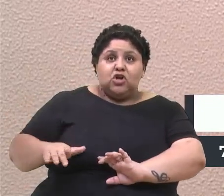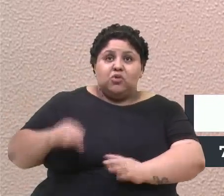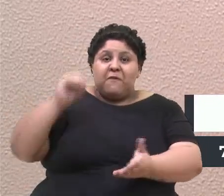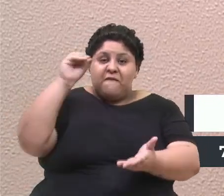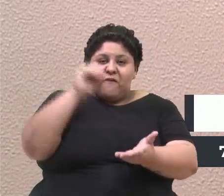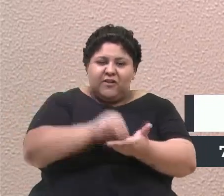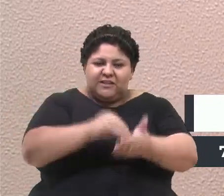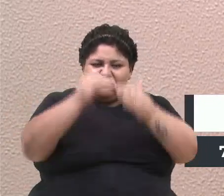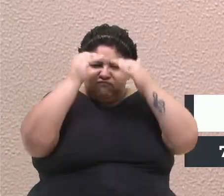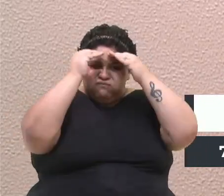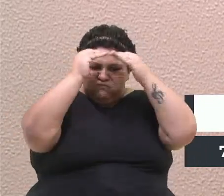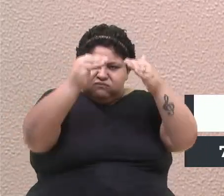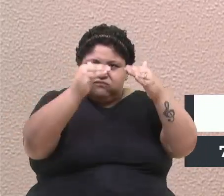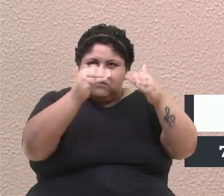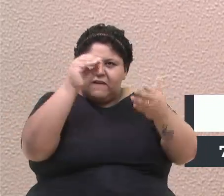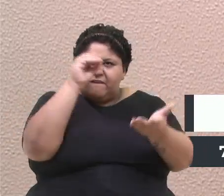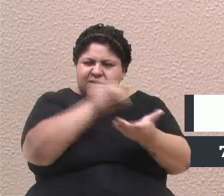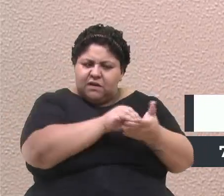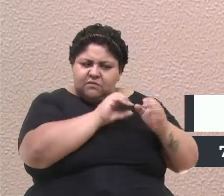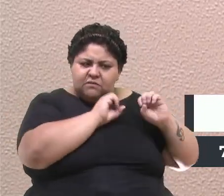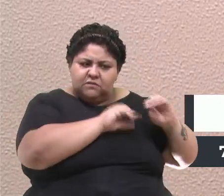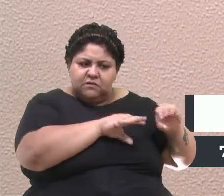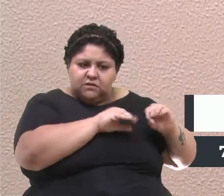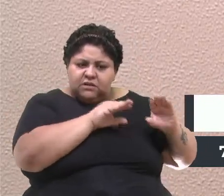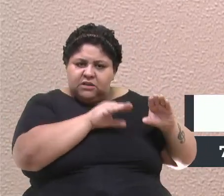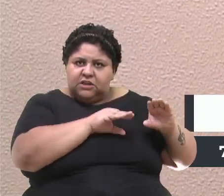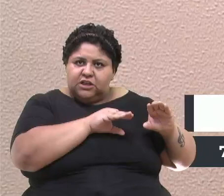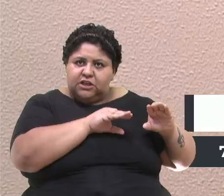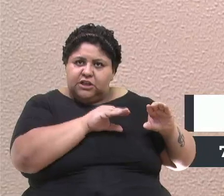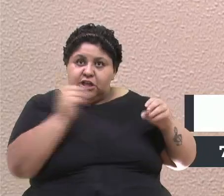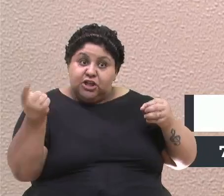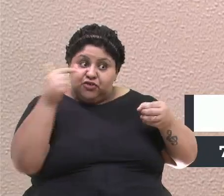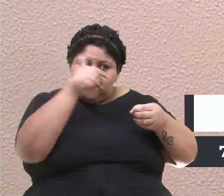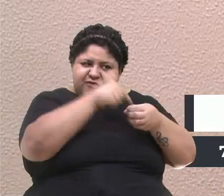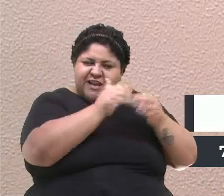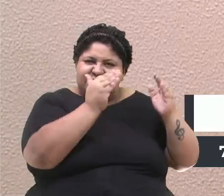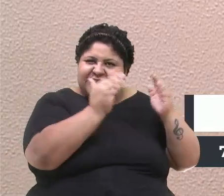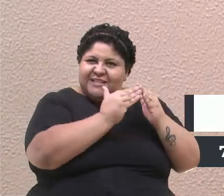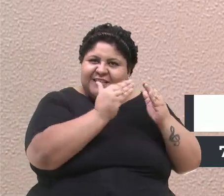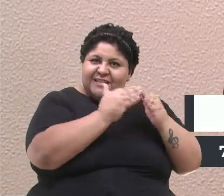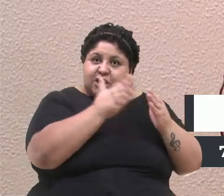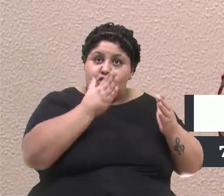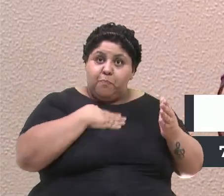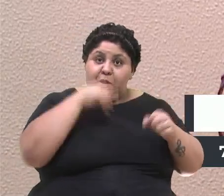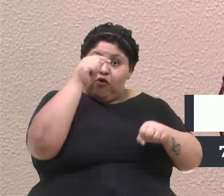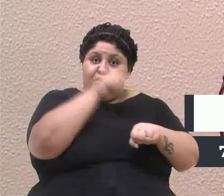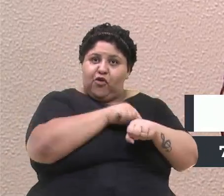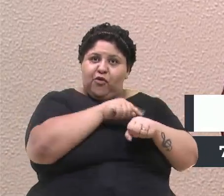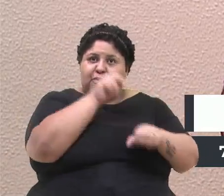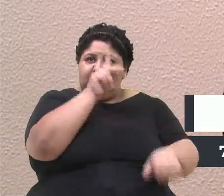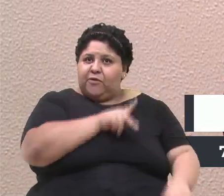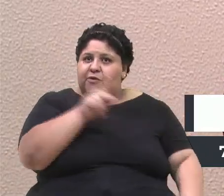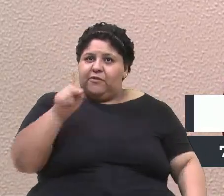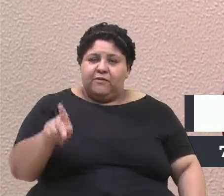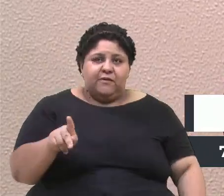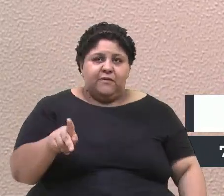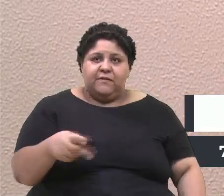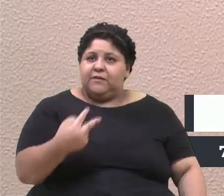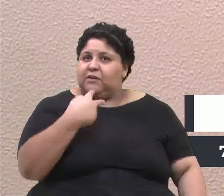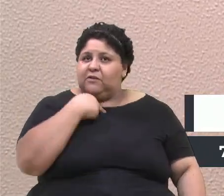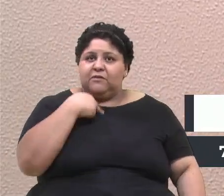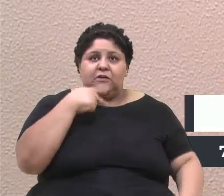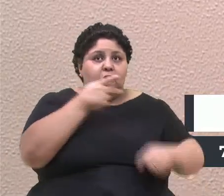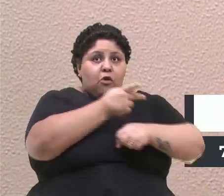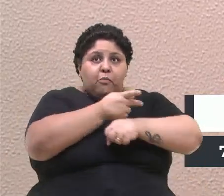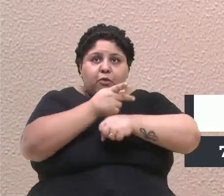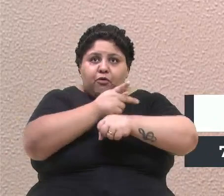falta de educação, que isso vem de casa, que no meu tempo, professor nenhum precisava procurar psicólogo, nem